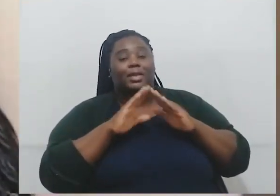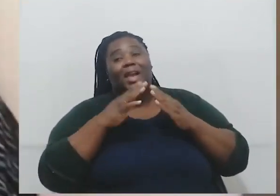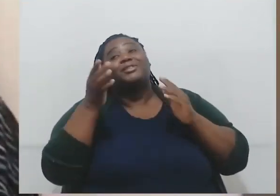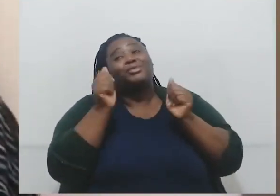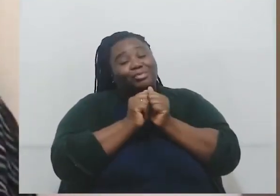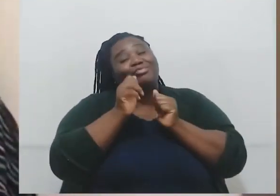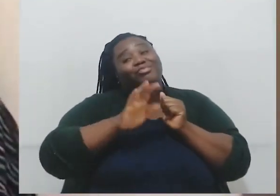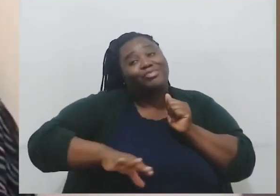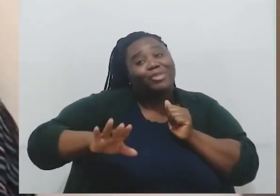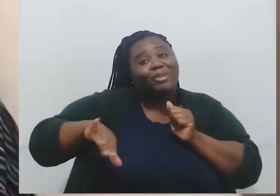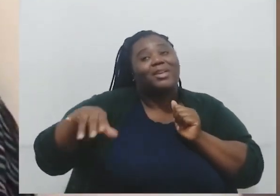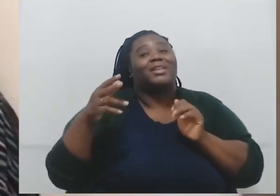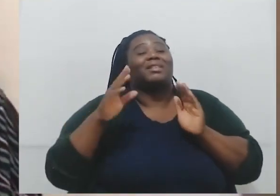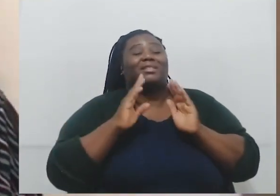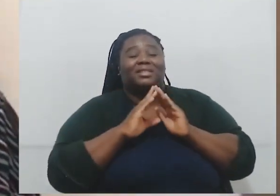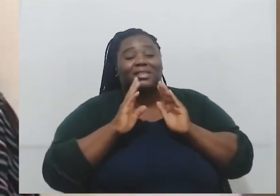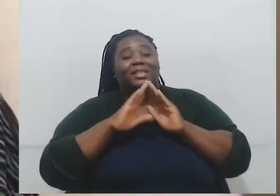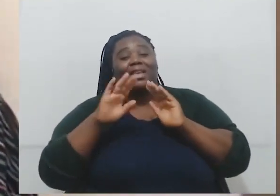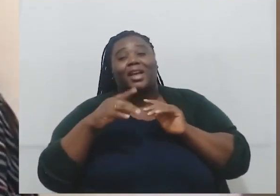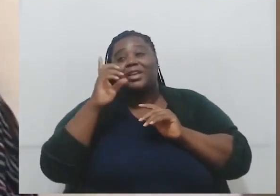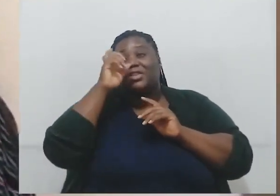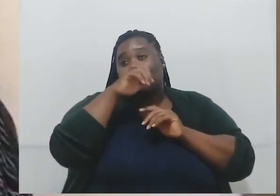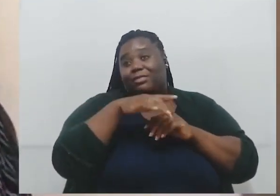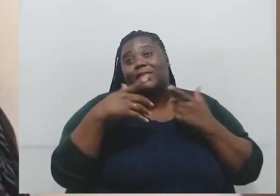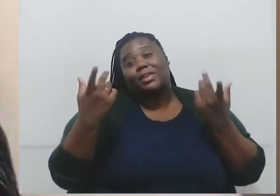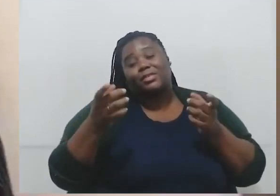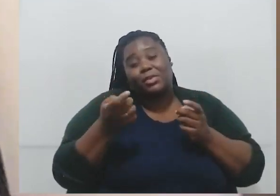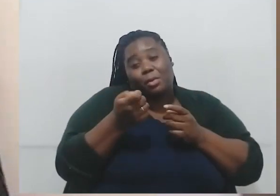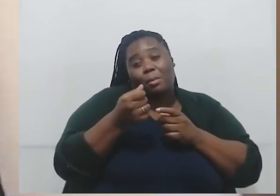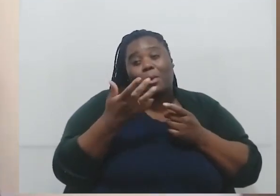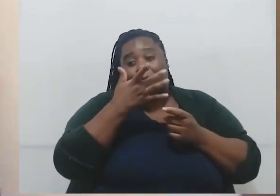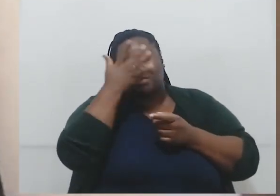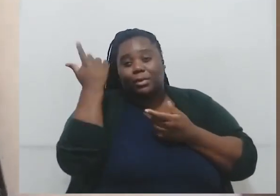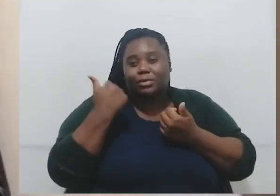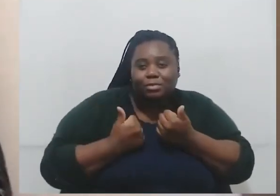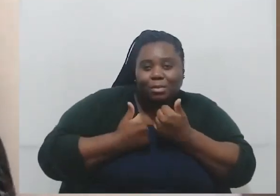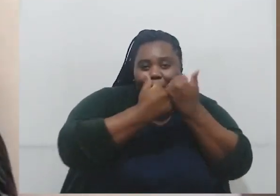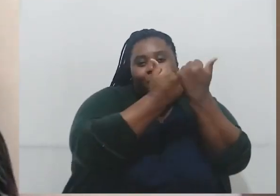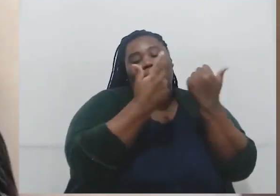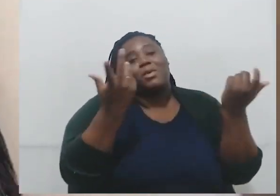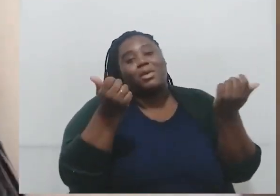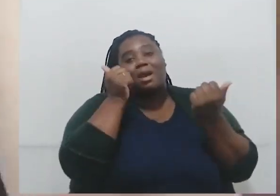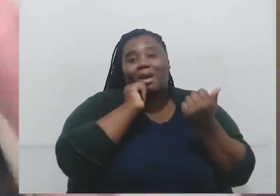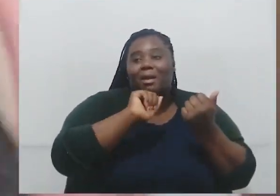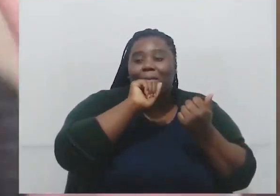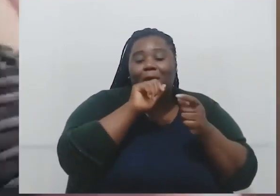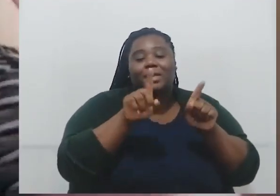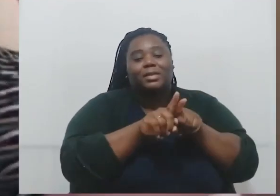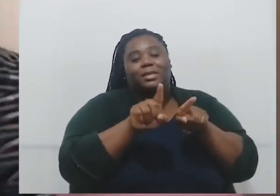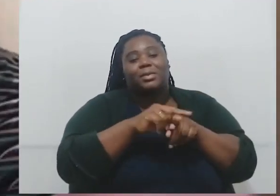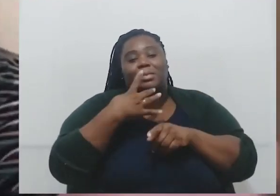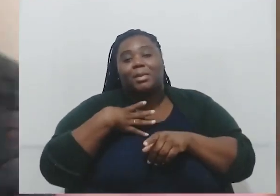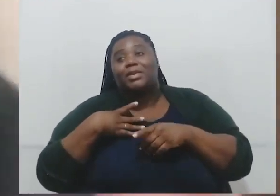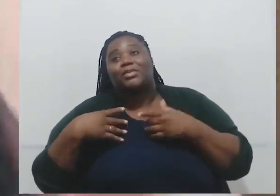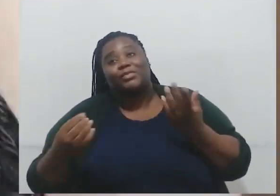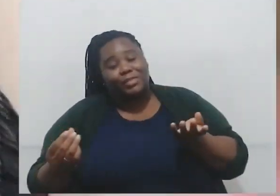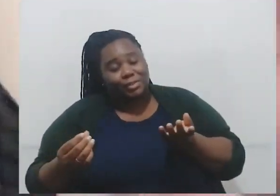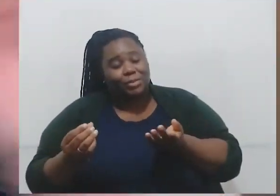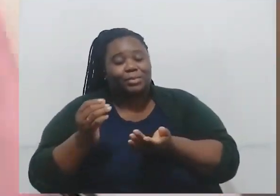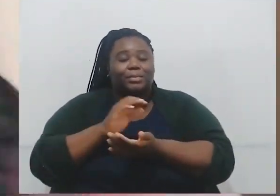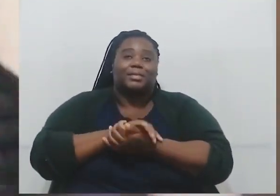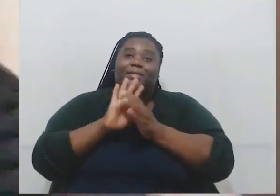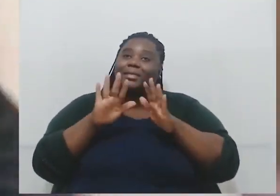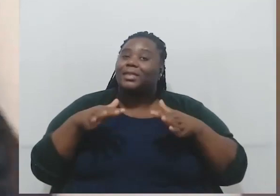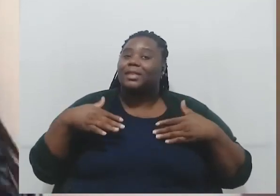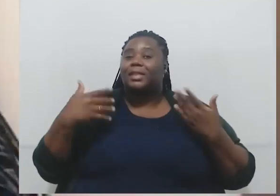né, para amparar a mãe e o seu filho. Então, mais uma vez, eu me